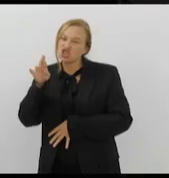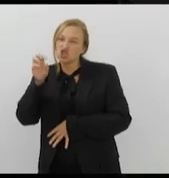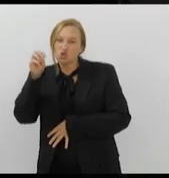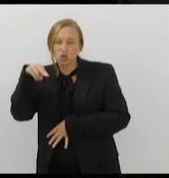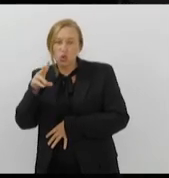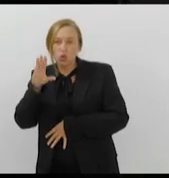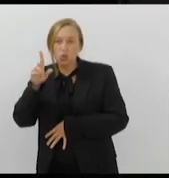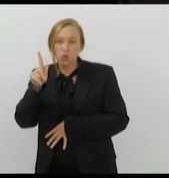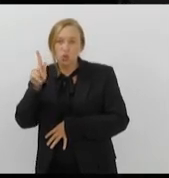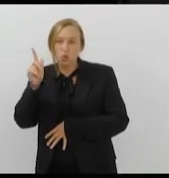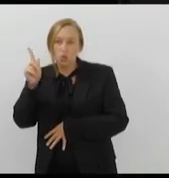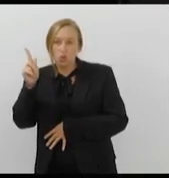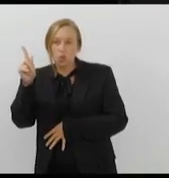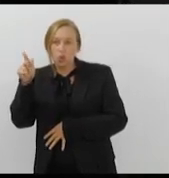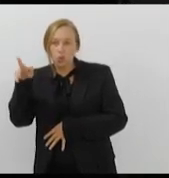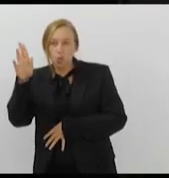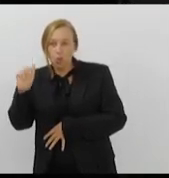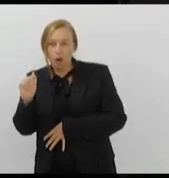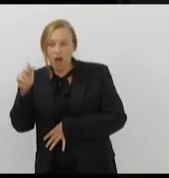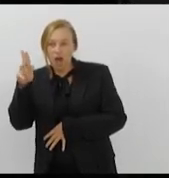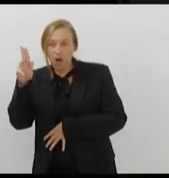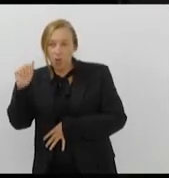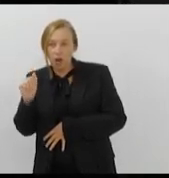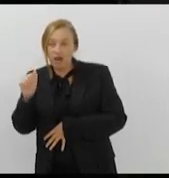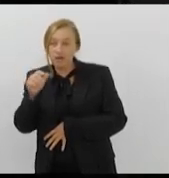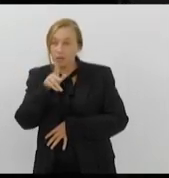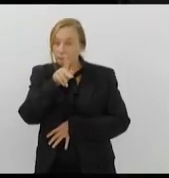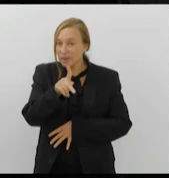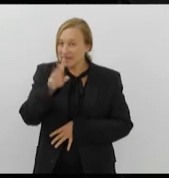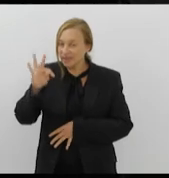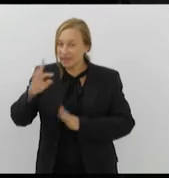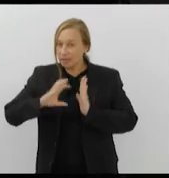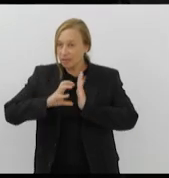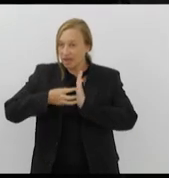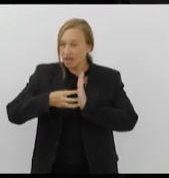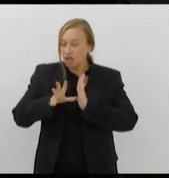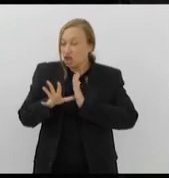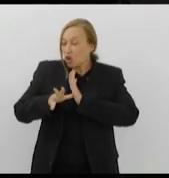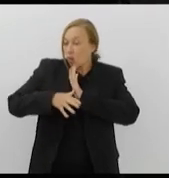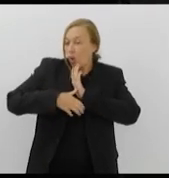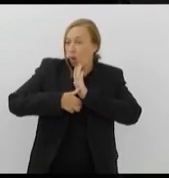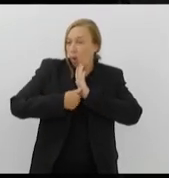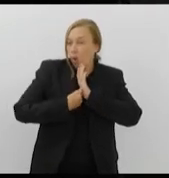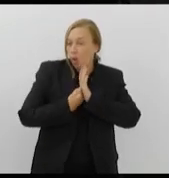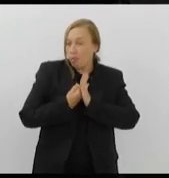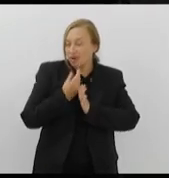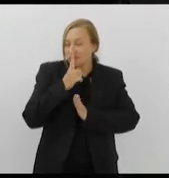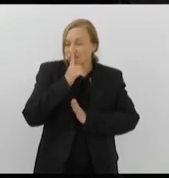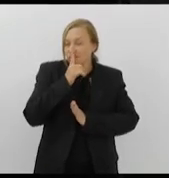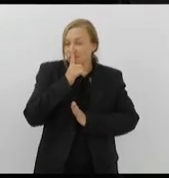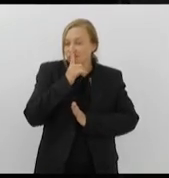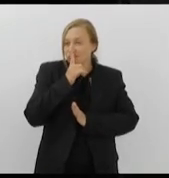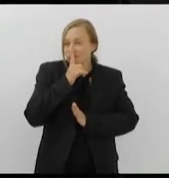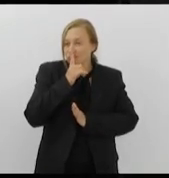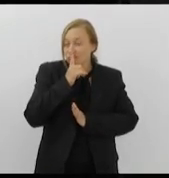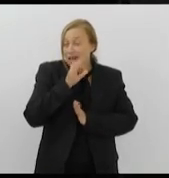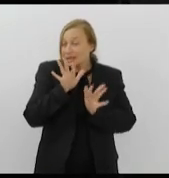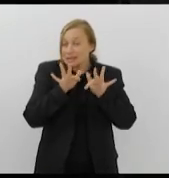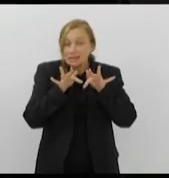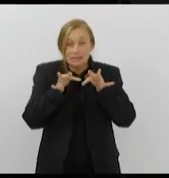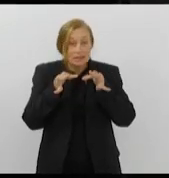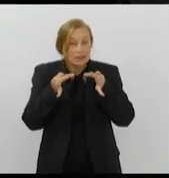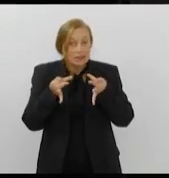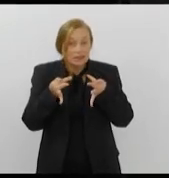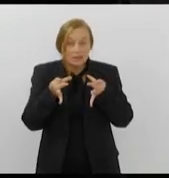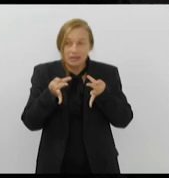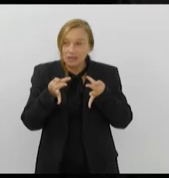Quaquá, essa figura folclórica do PT, que rouba e lesa o erário. Sempre roubou e lesou o